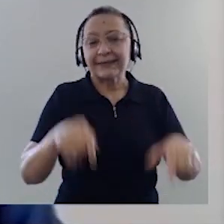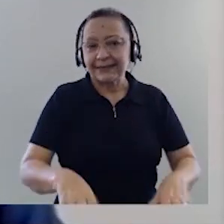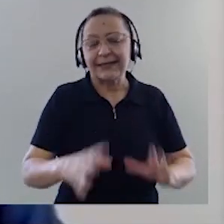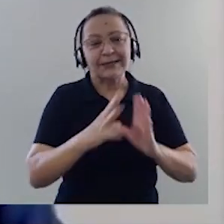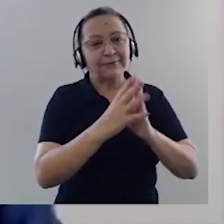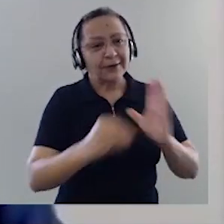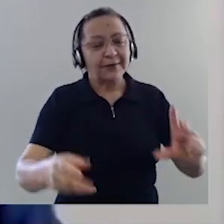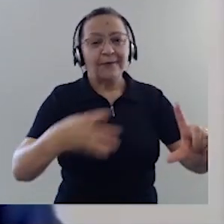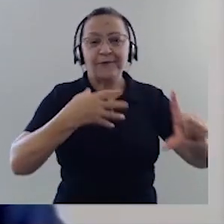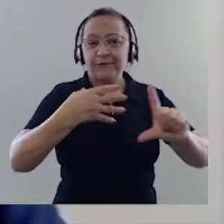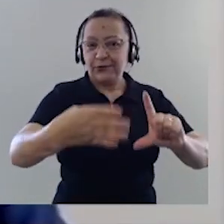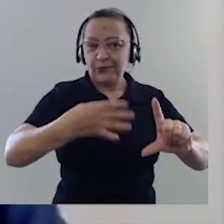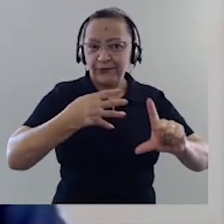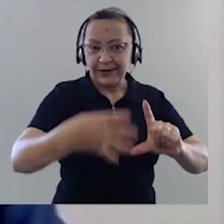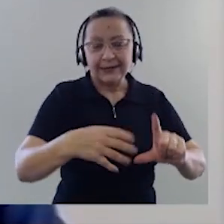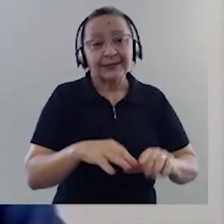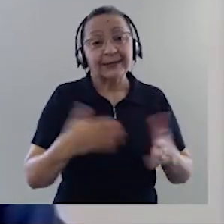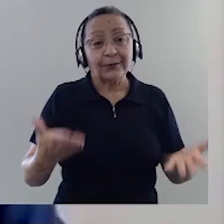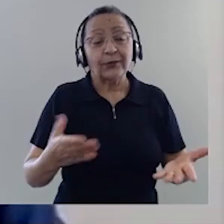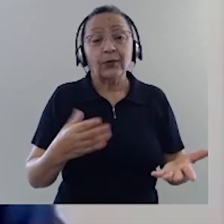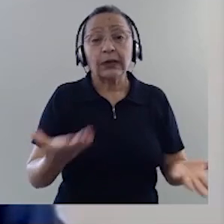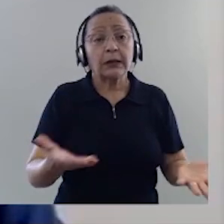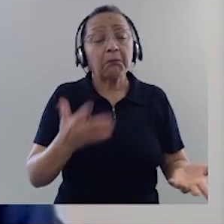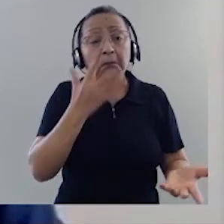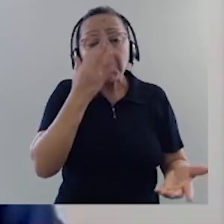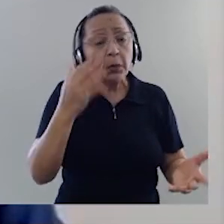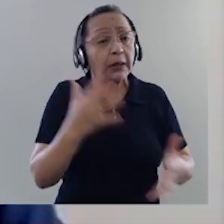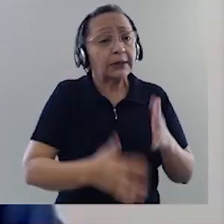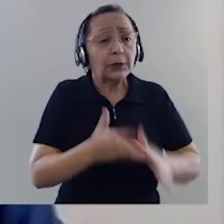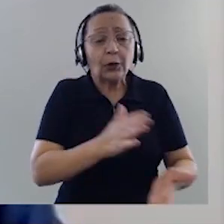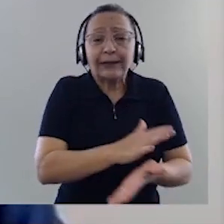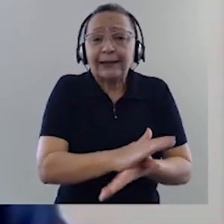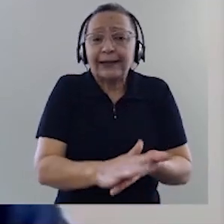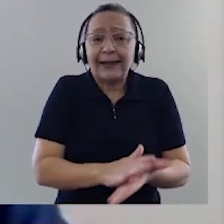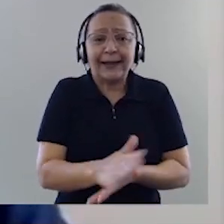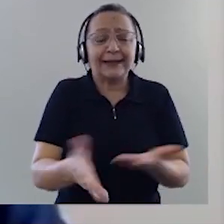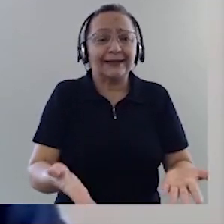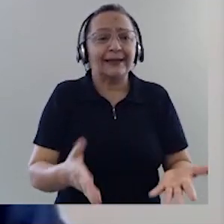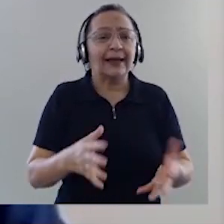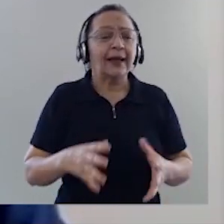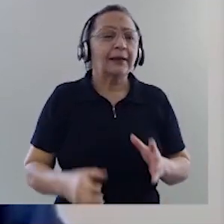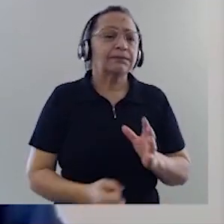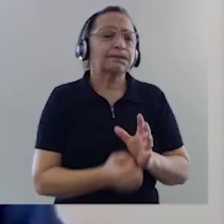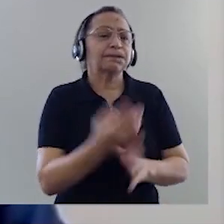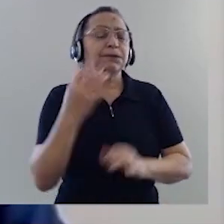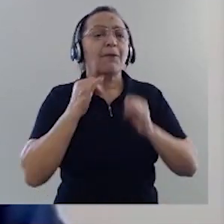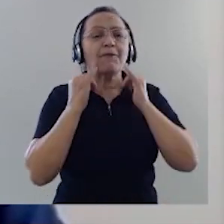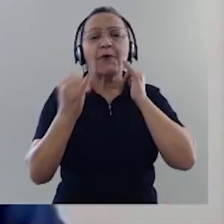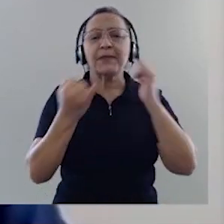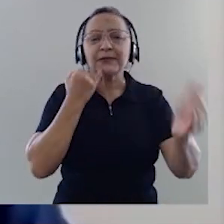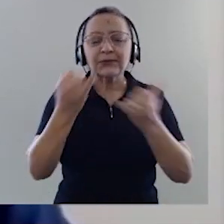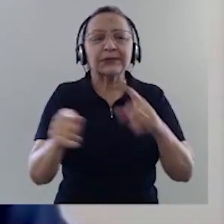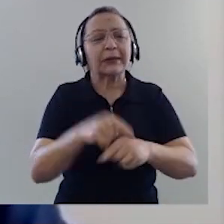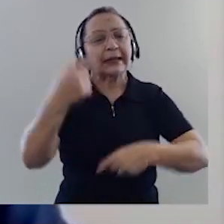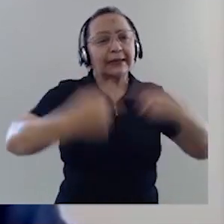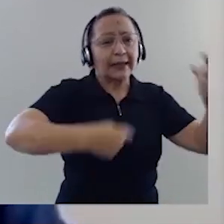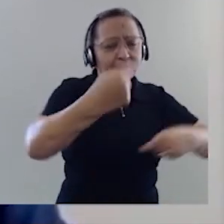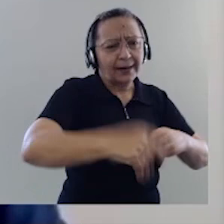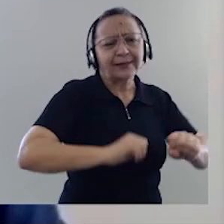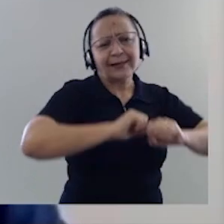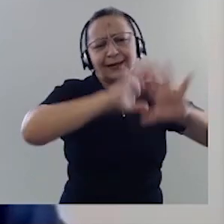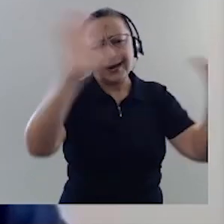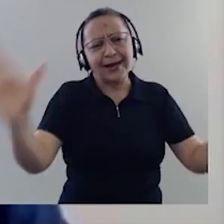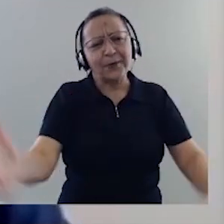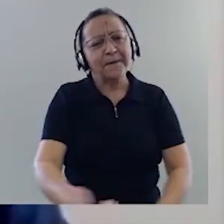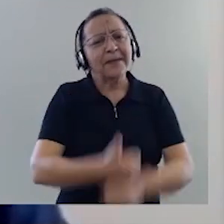de maneira virtual, o que não perde em nada a quantidade de informações, o debate. Claro que seria